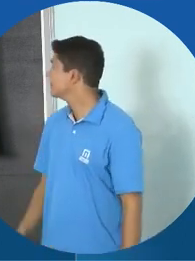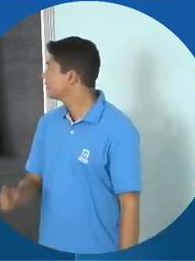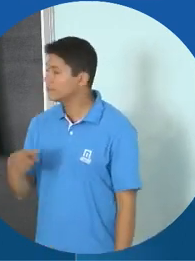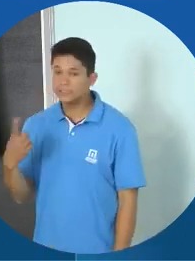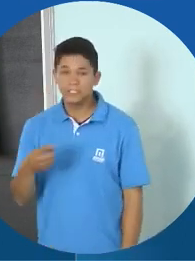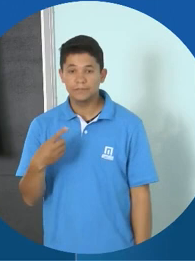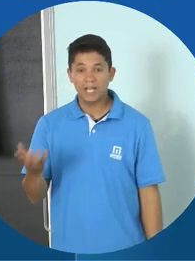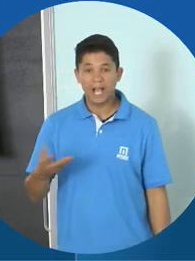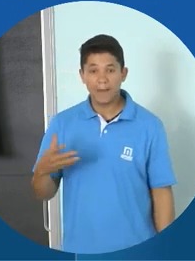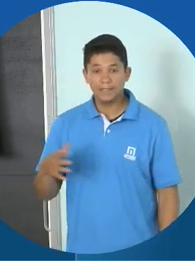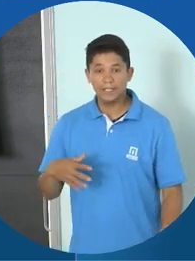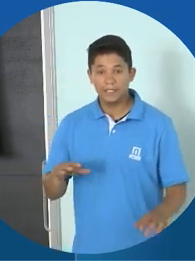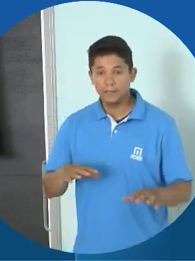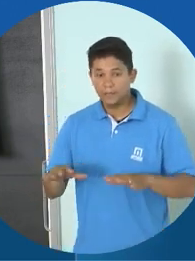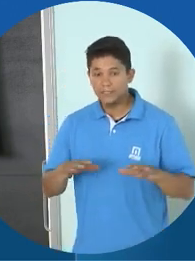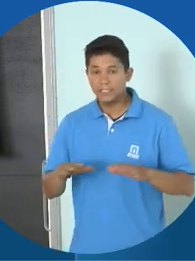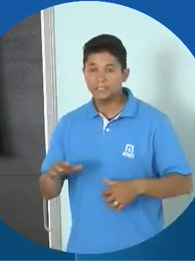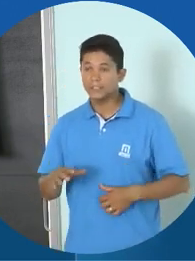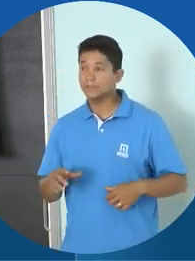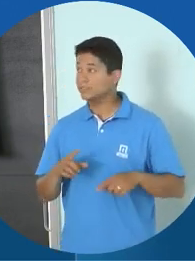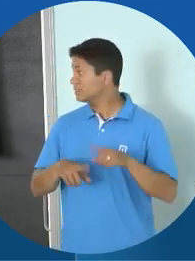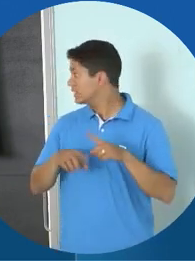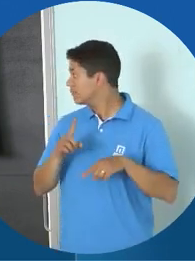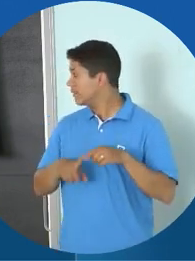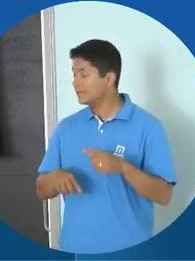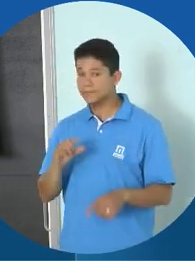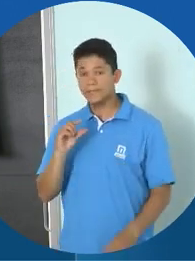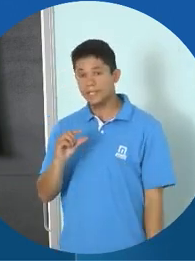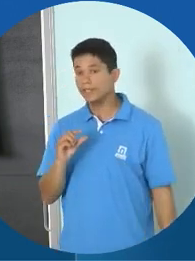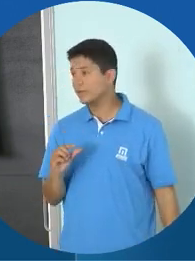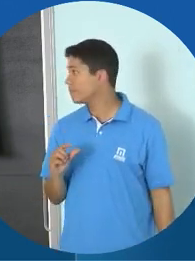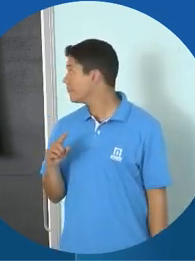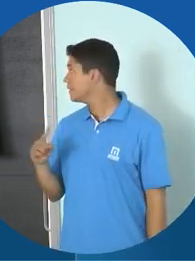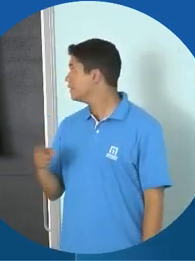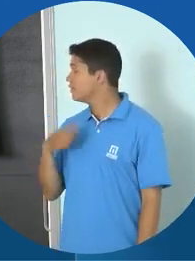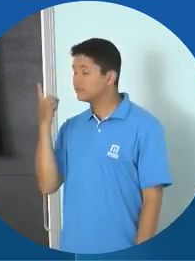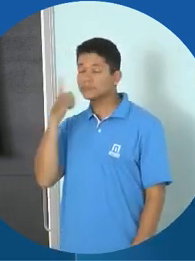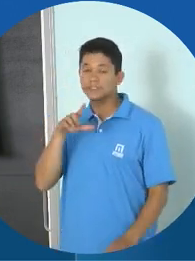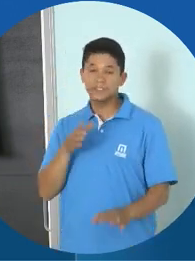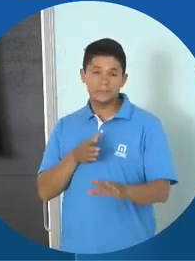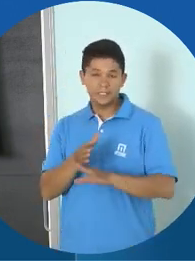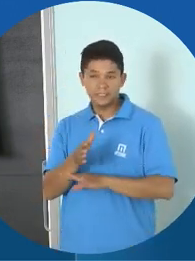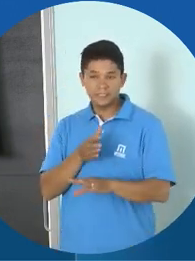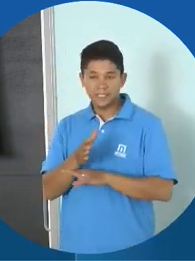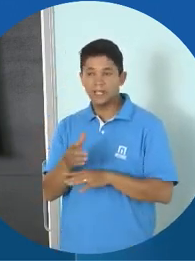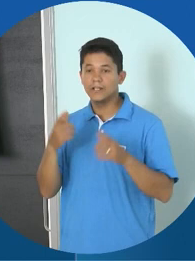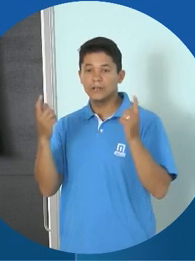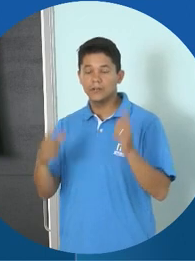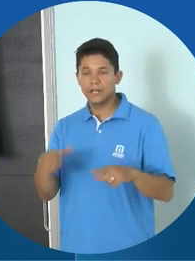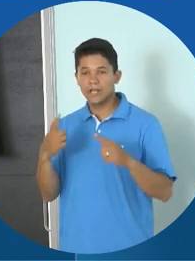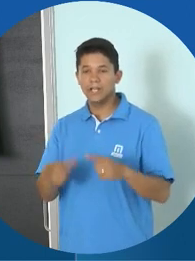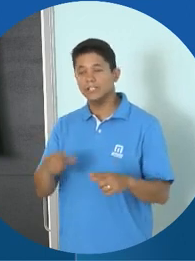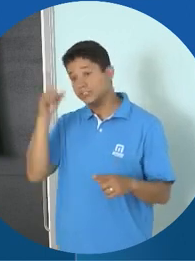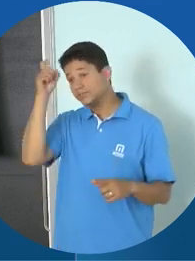mobilização em função desses equipamentos pequenos. Nós conseguimos acessar locais de difícil acesso.